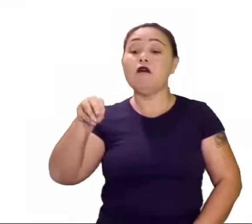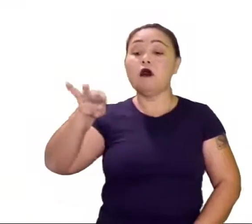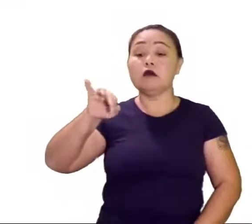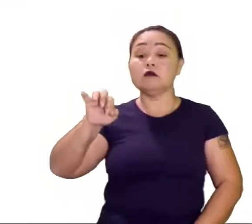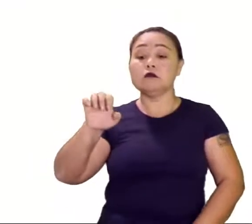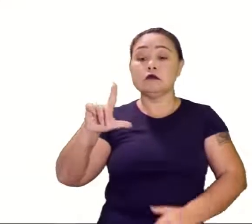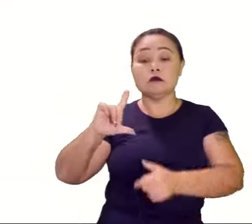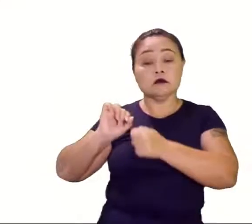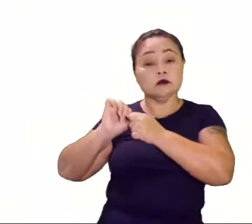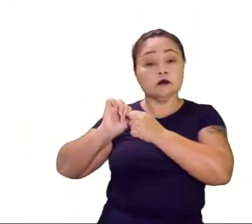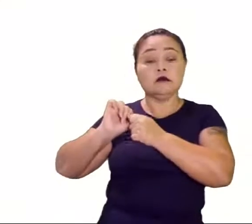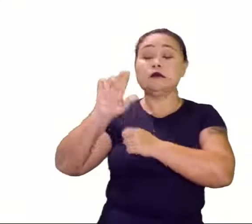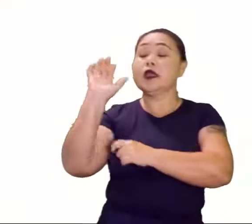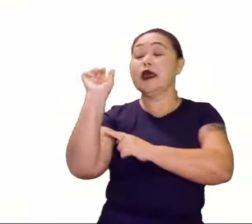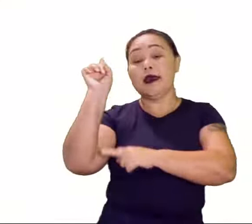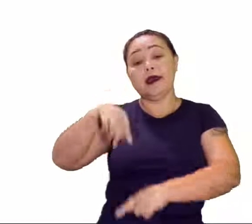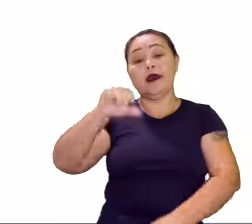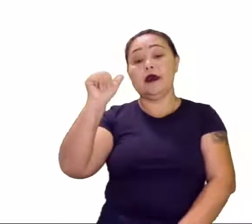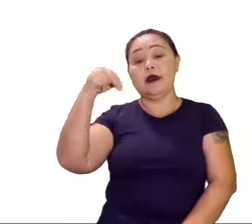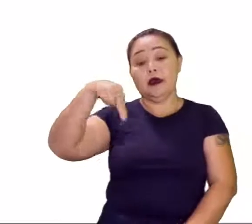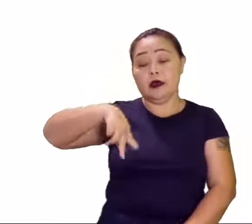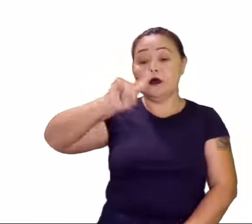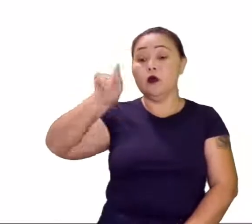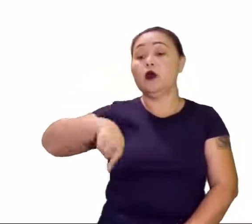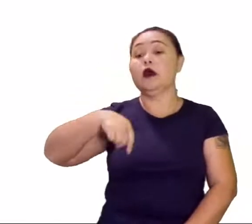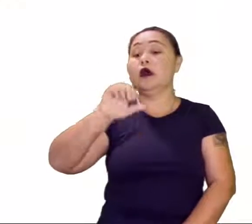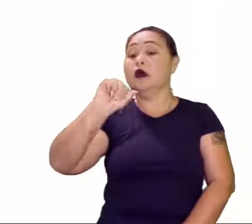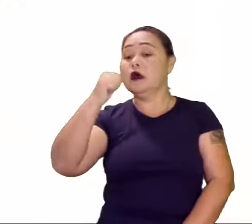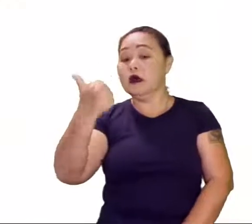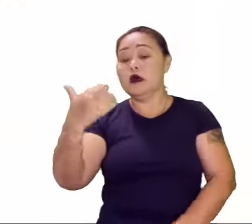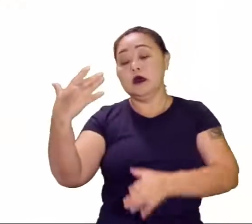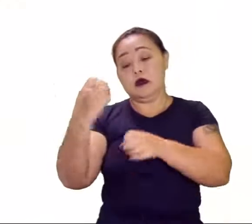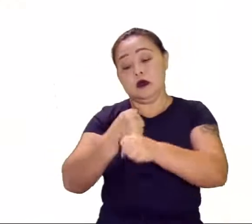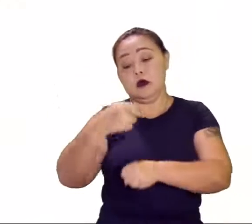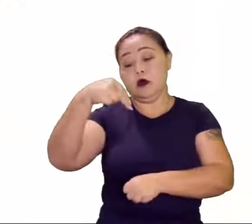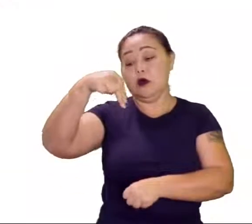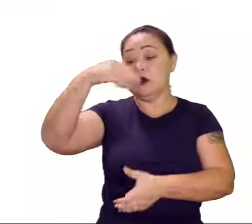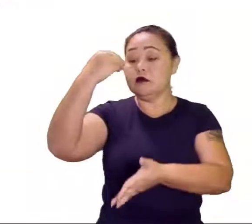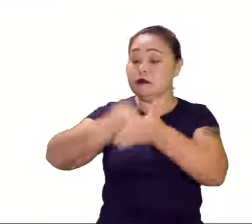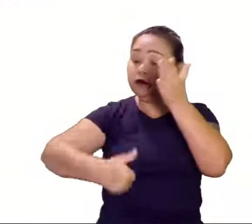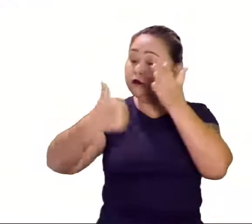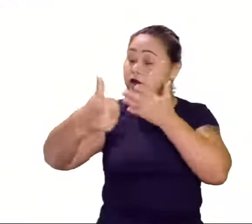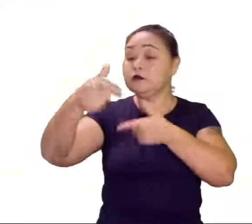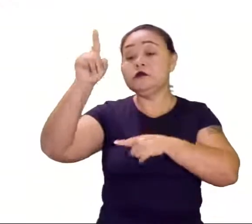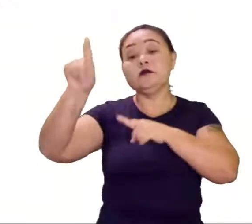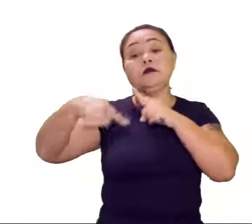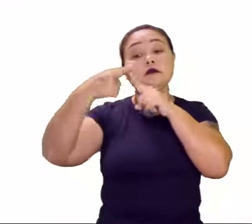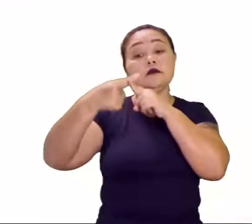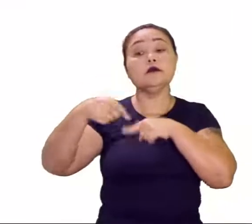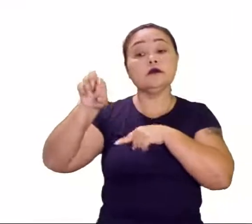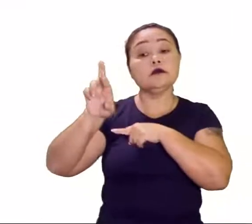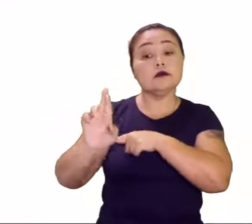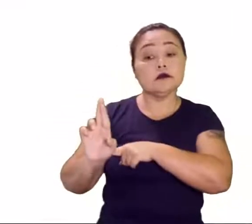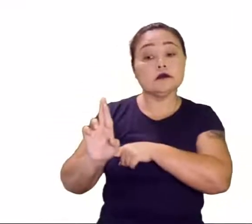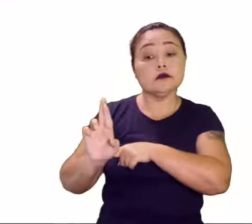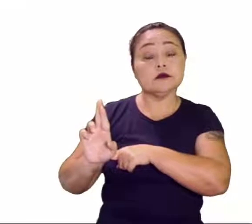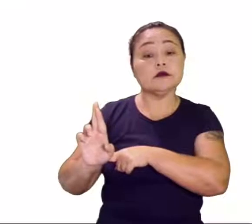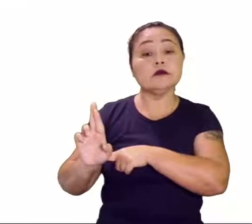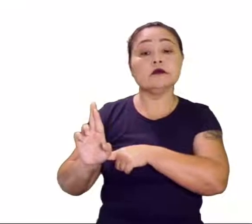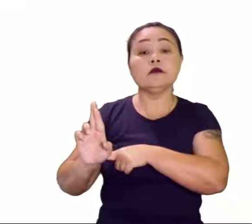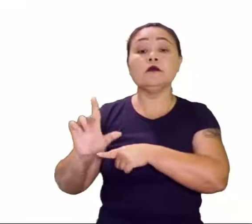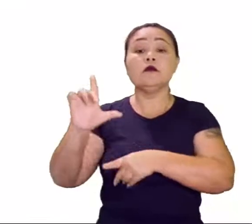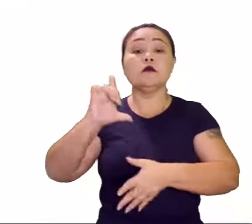termo geral, que é o AN é igual a 1 mais n menos 1 vezes a razão. Ou seja, são